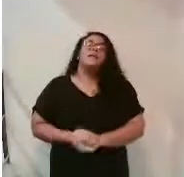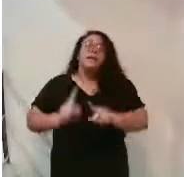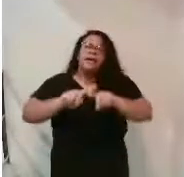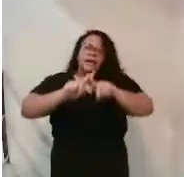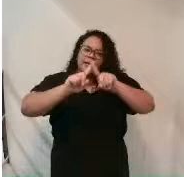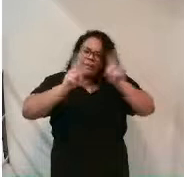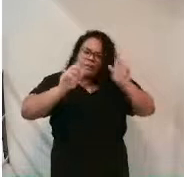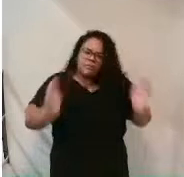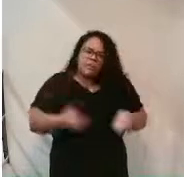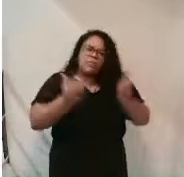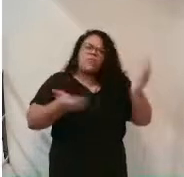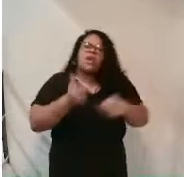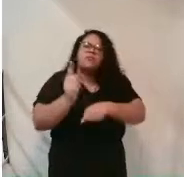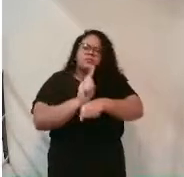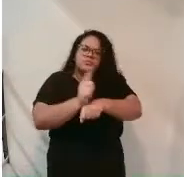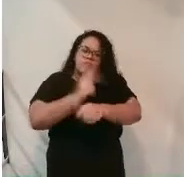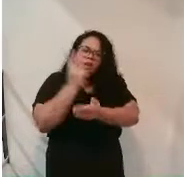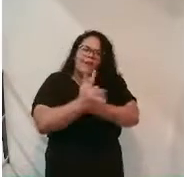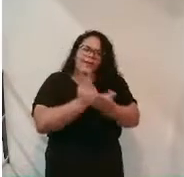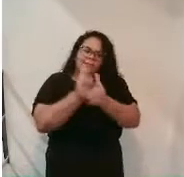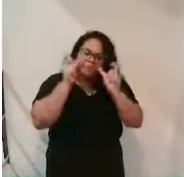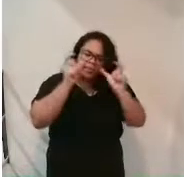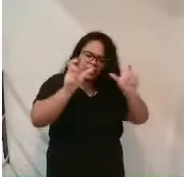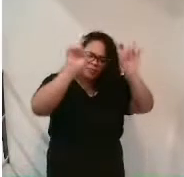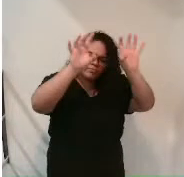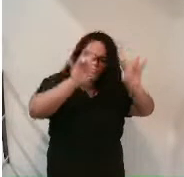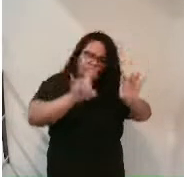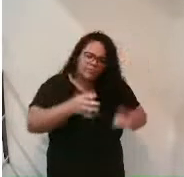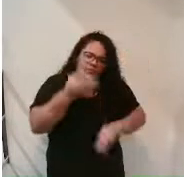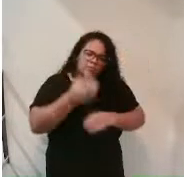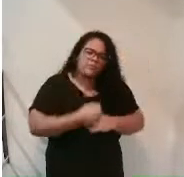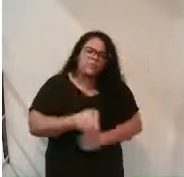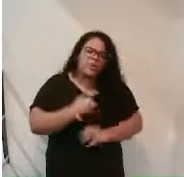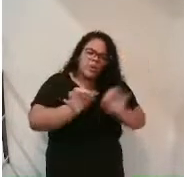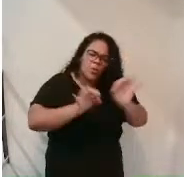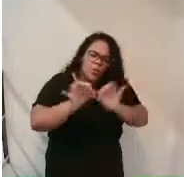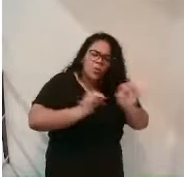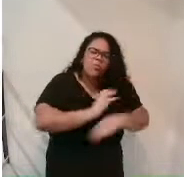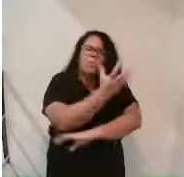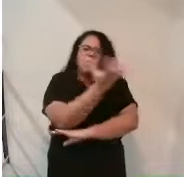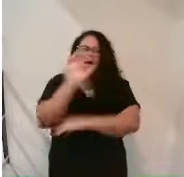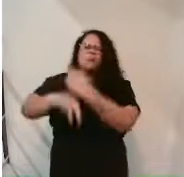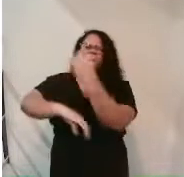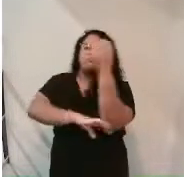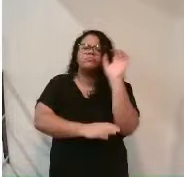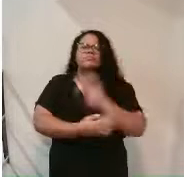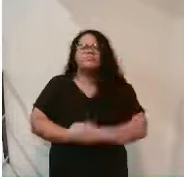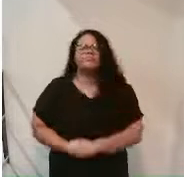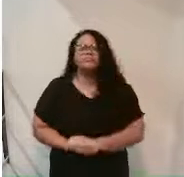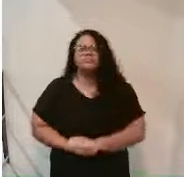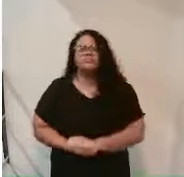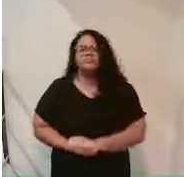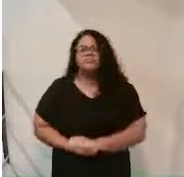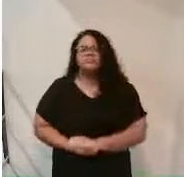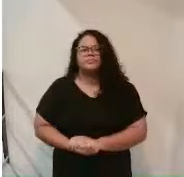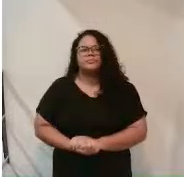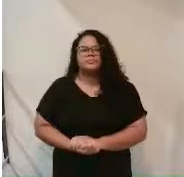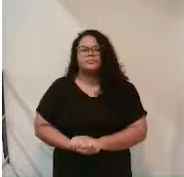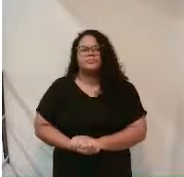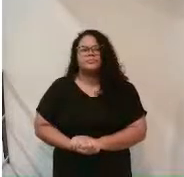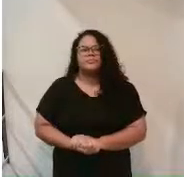ambiente. Então, até julho de 2022, já foram repassados mais de